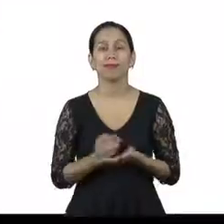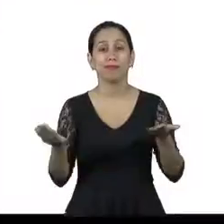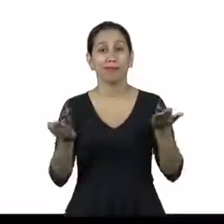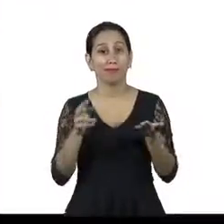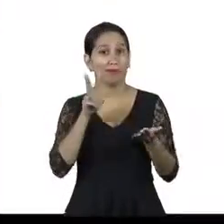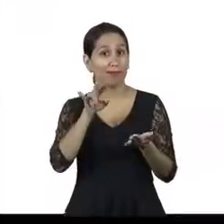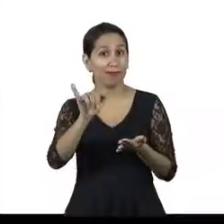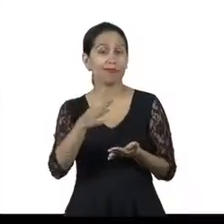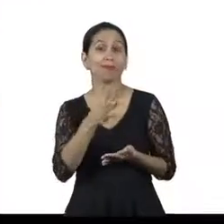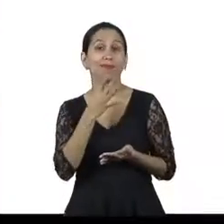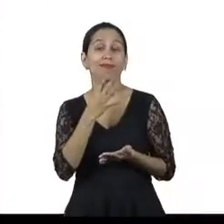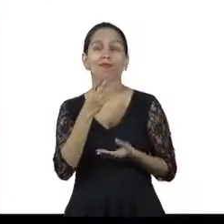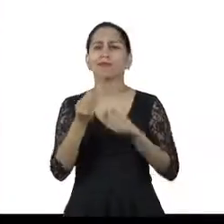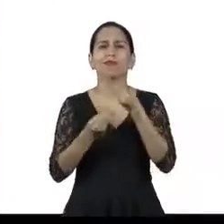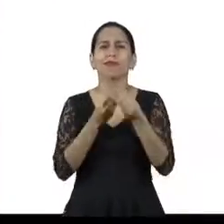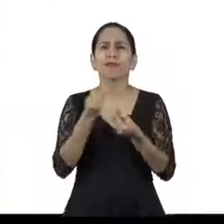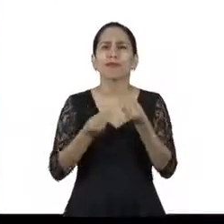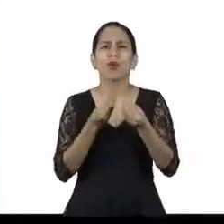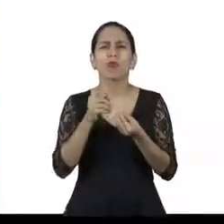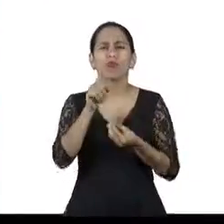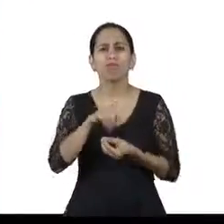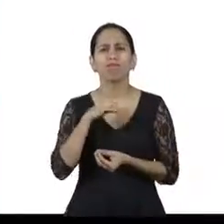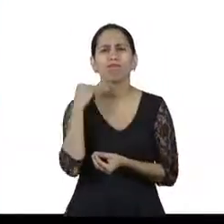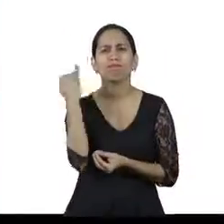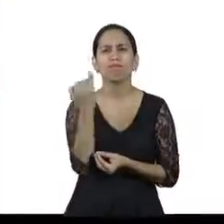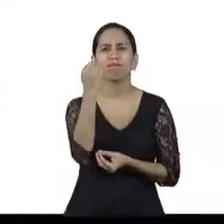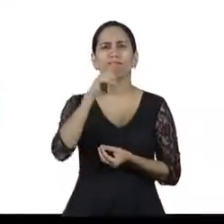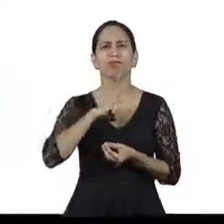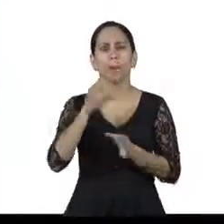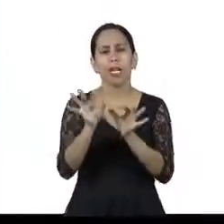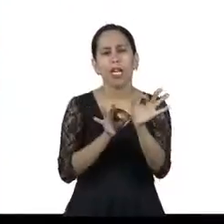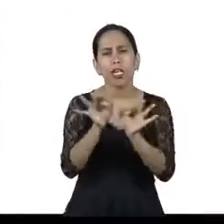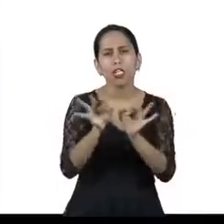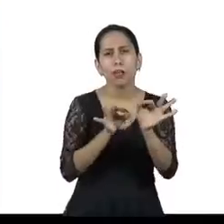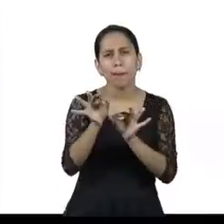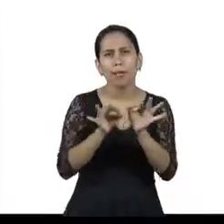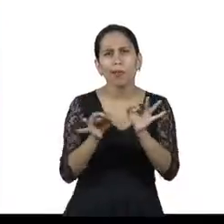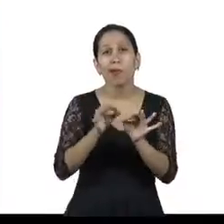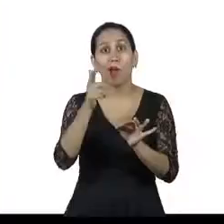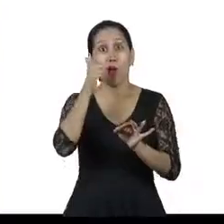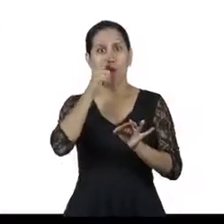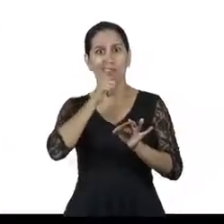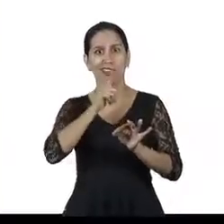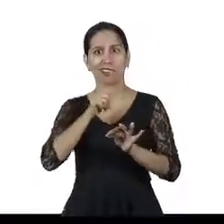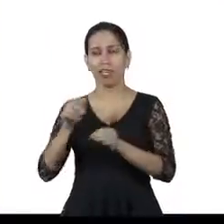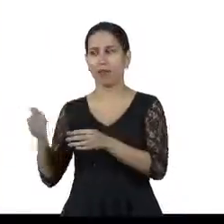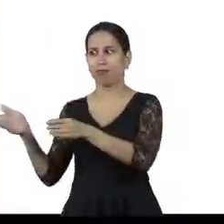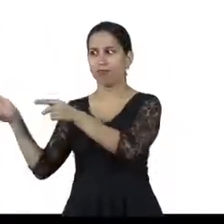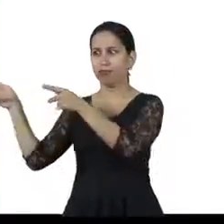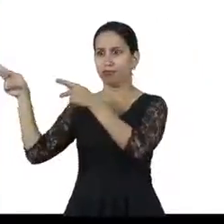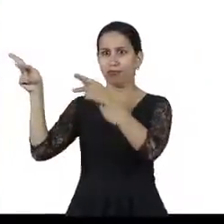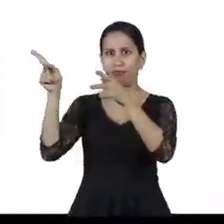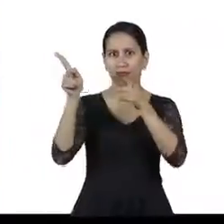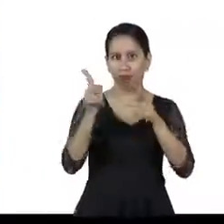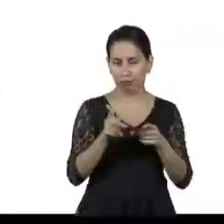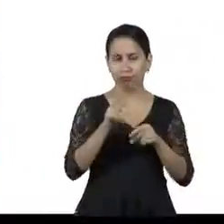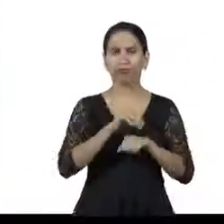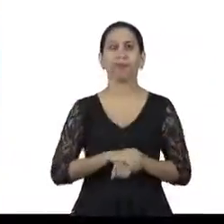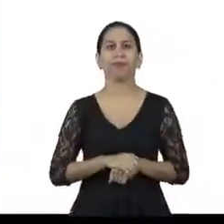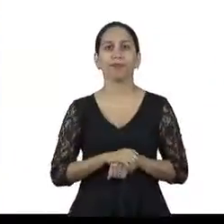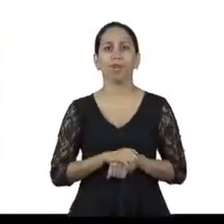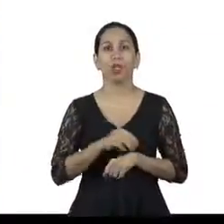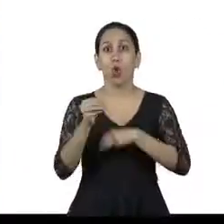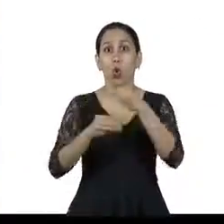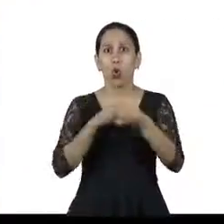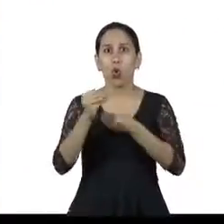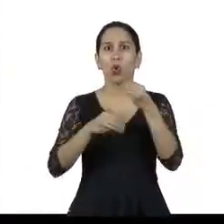conhecer a importância do planejamento da carga e descarga, a recepção e a descarga das aves e a pendura